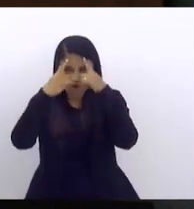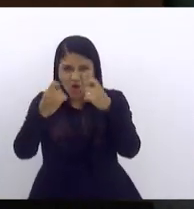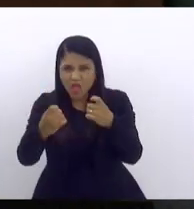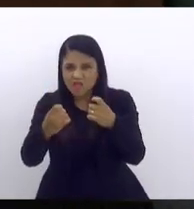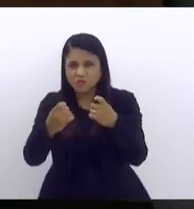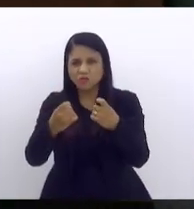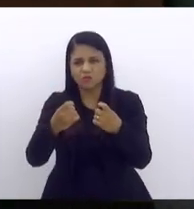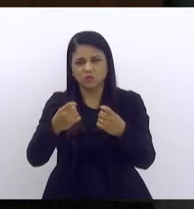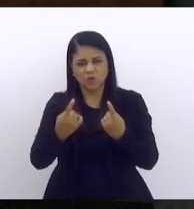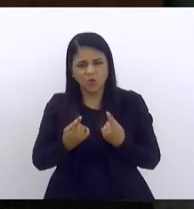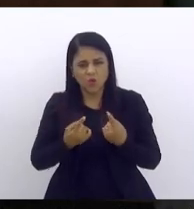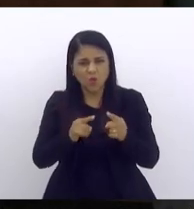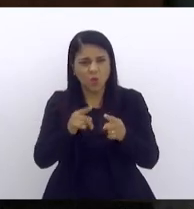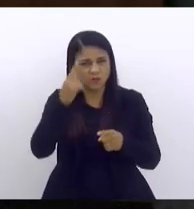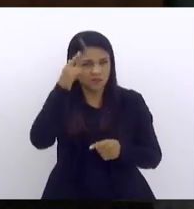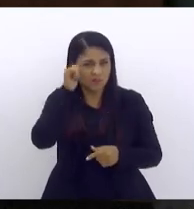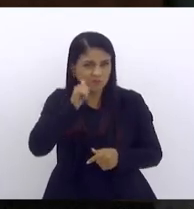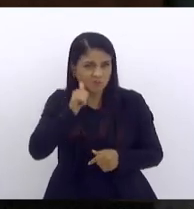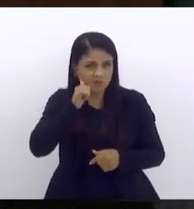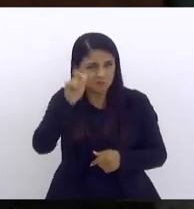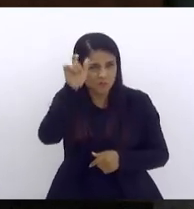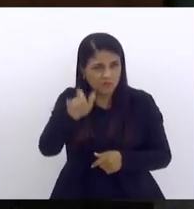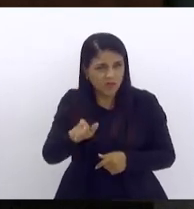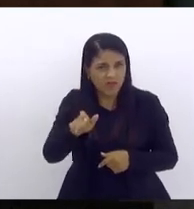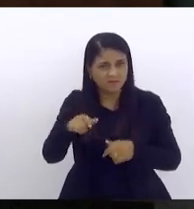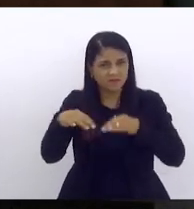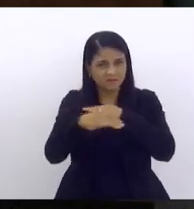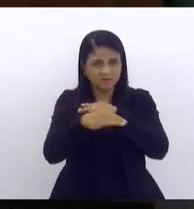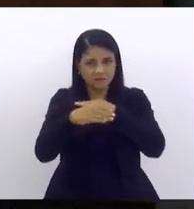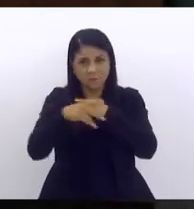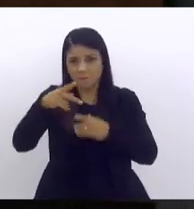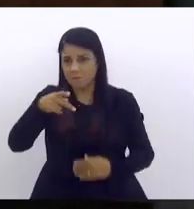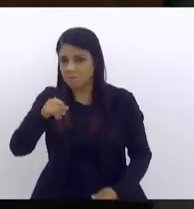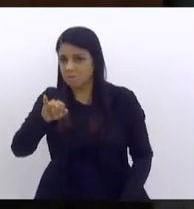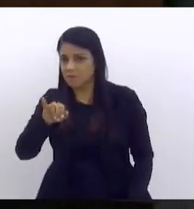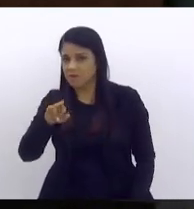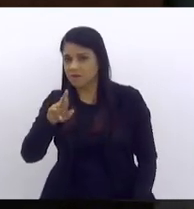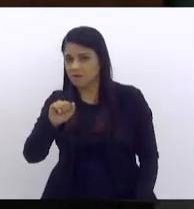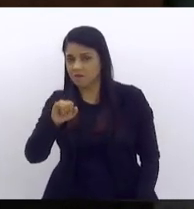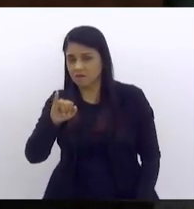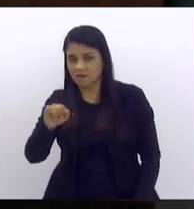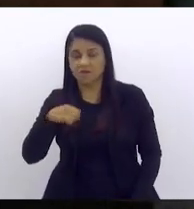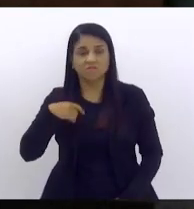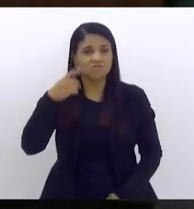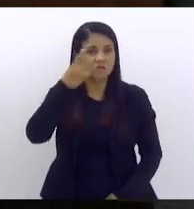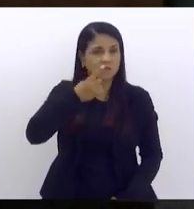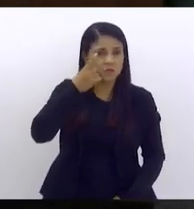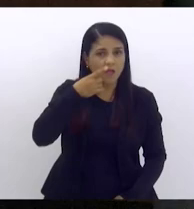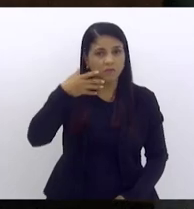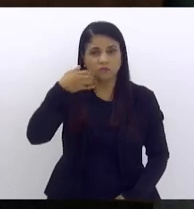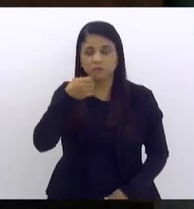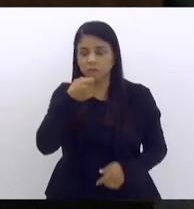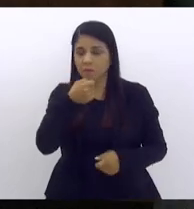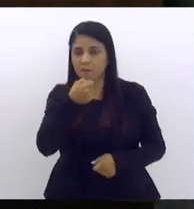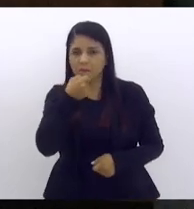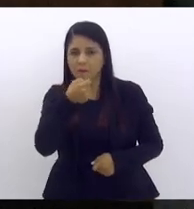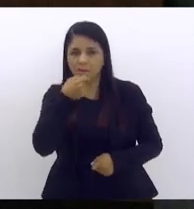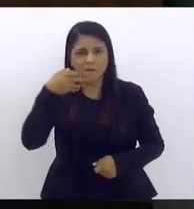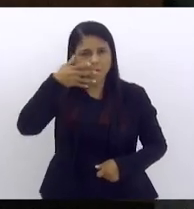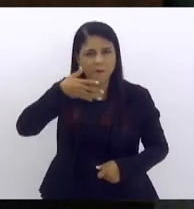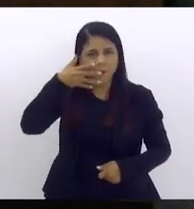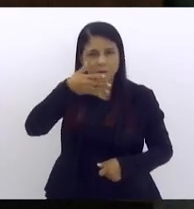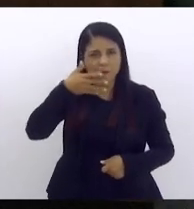das nossas meninas. Para aqueles deputados e deputadas que usam o microfone para defender a família, esse é um momento